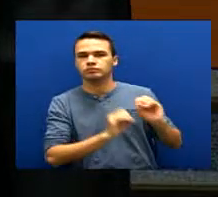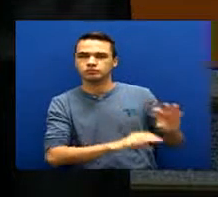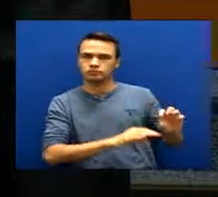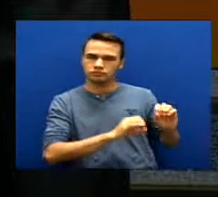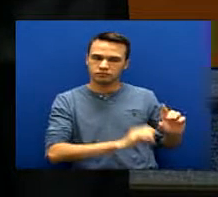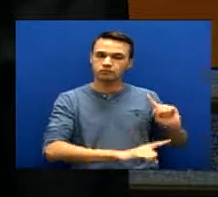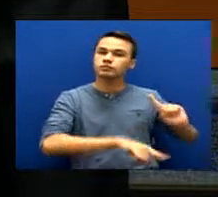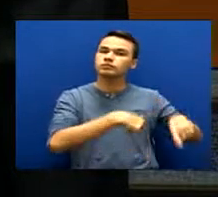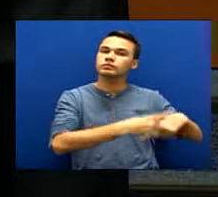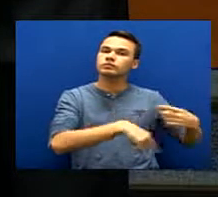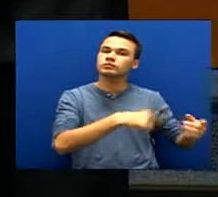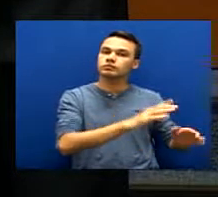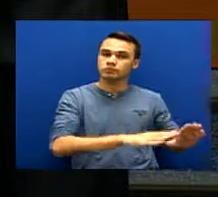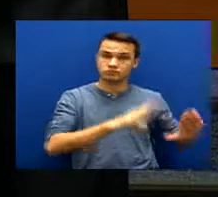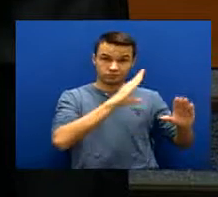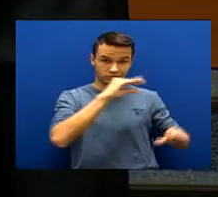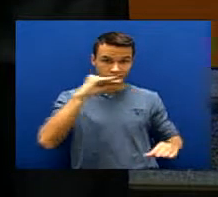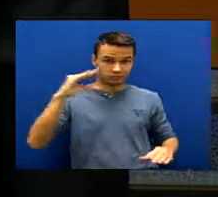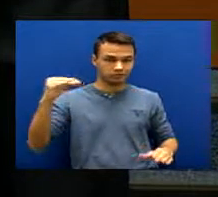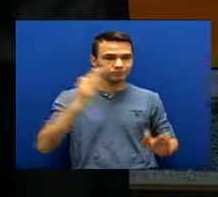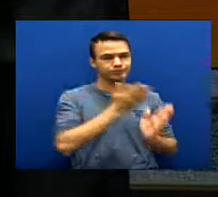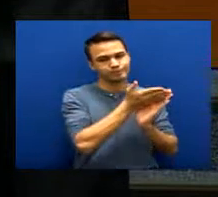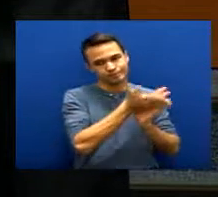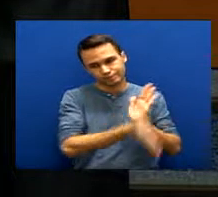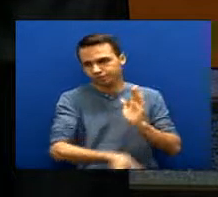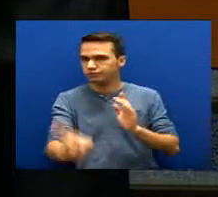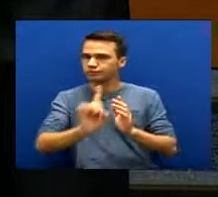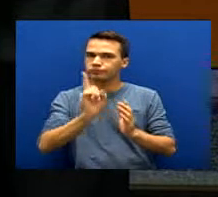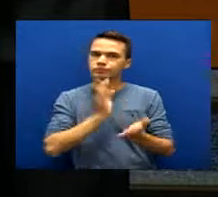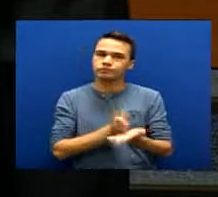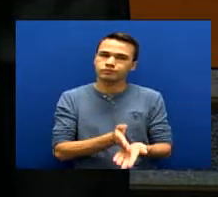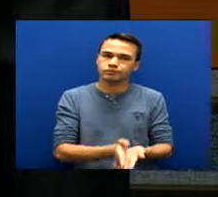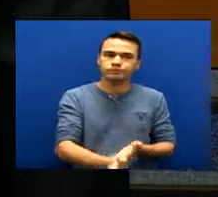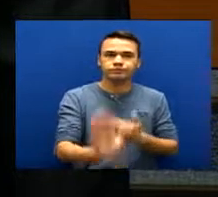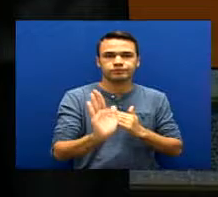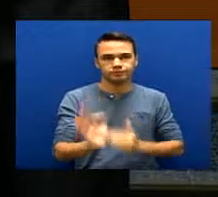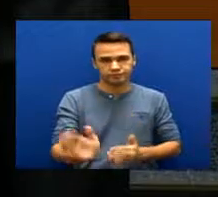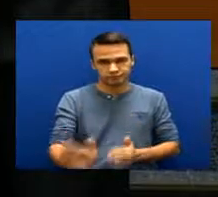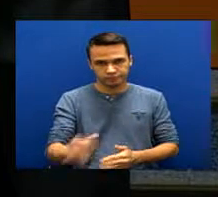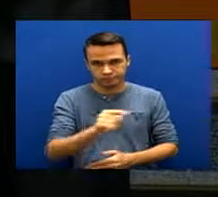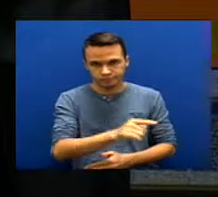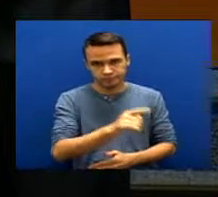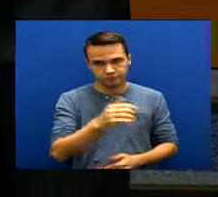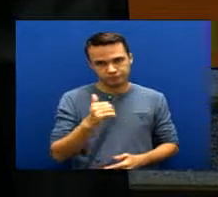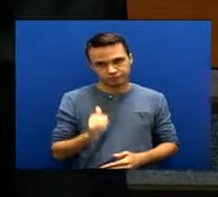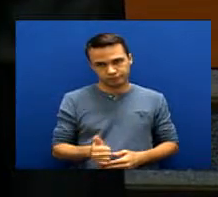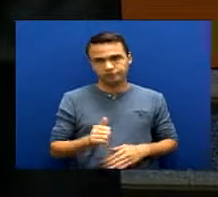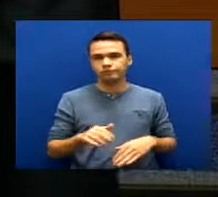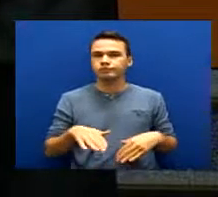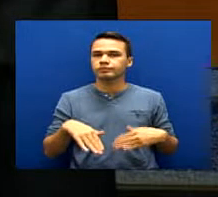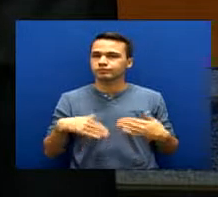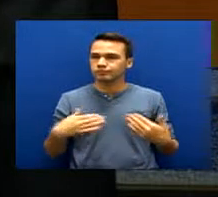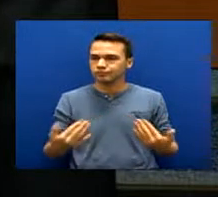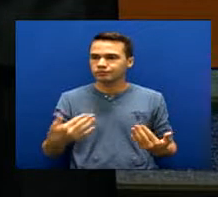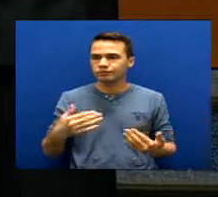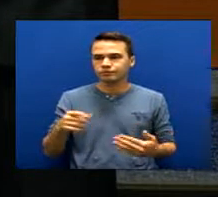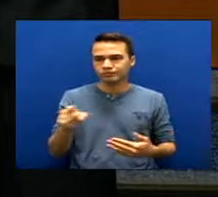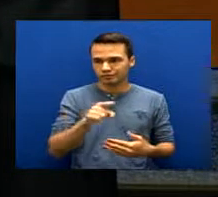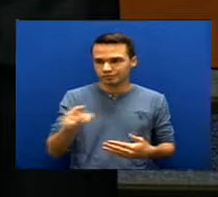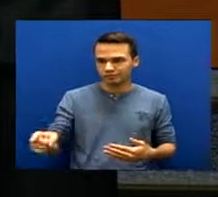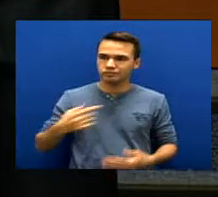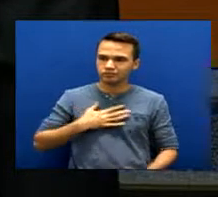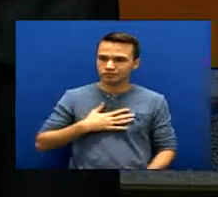você, Zé Rosa, como um grande referencial nessa cidade, e que essa cidade